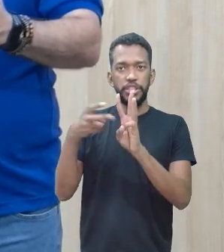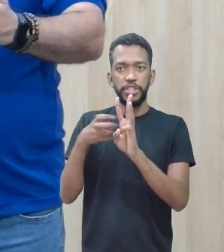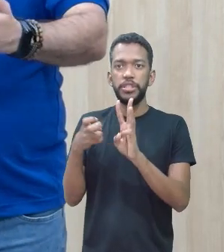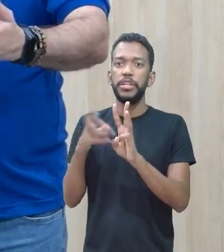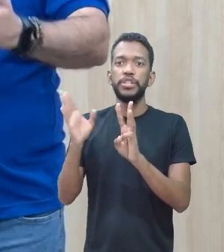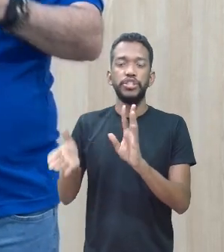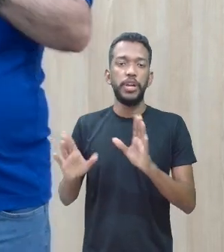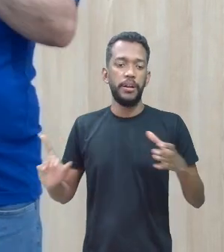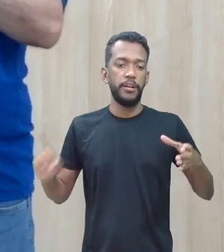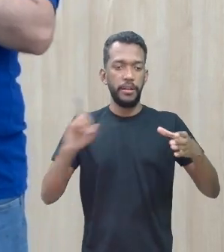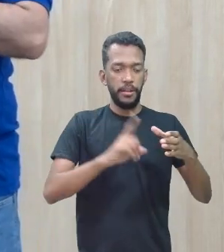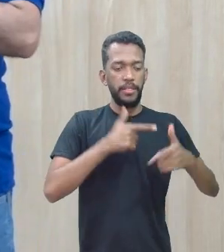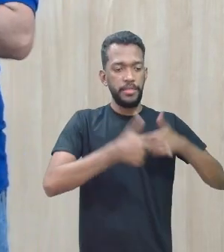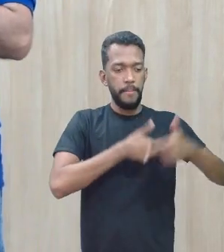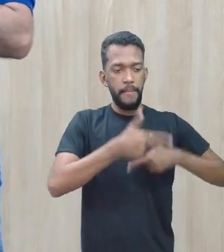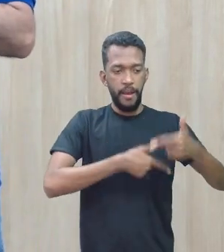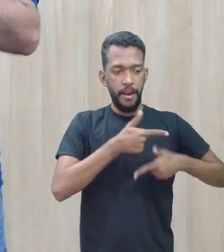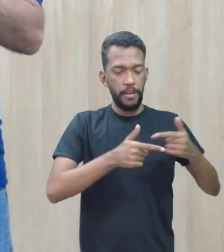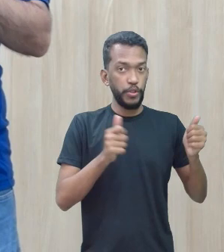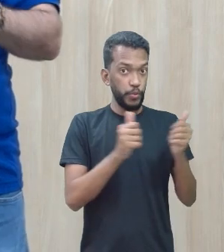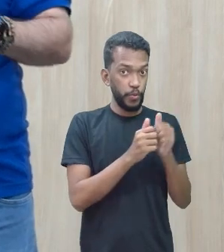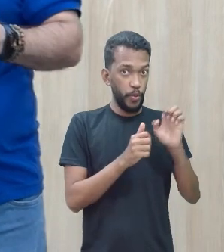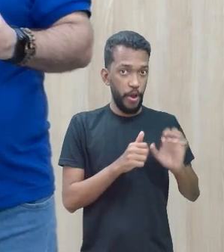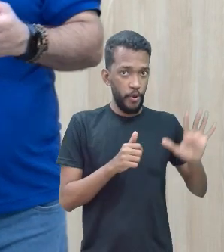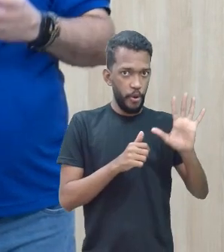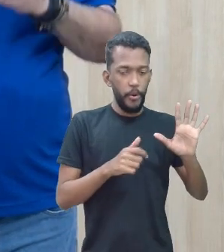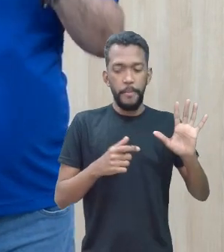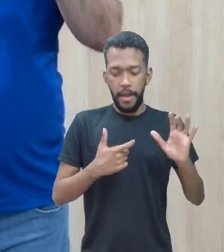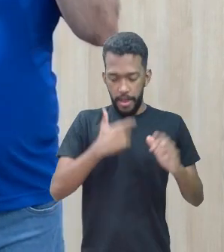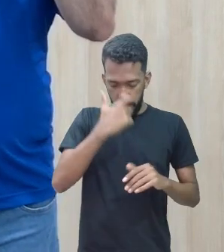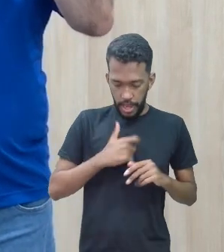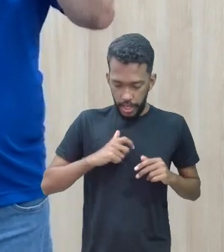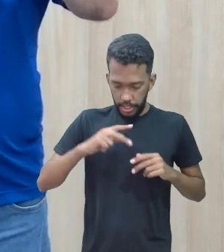europeus, aprisionando